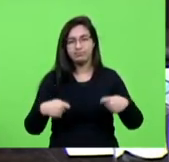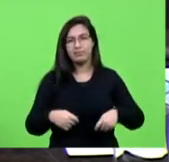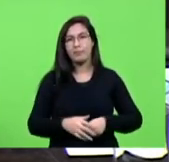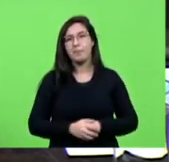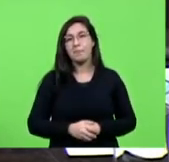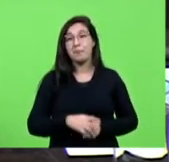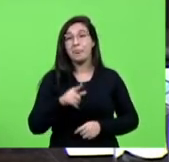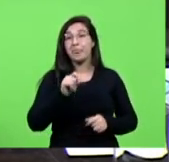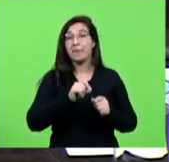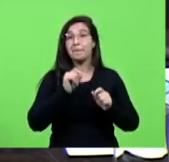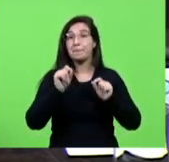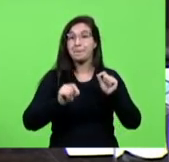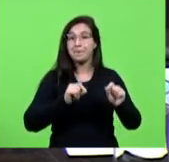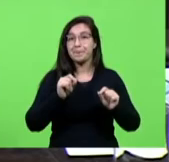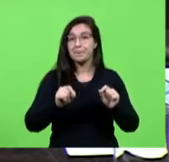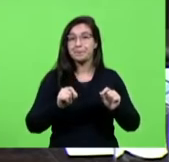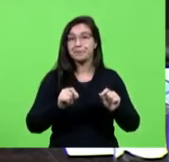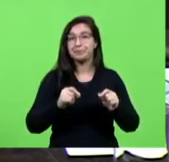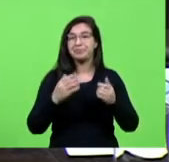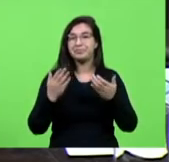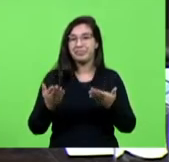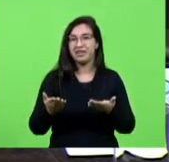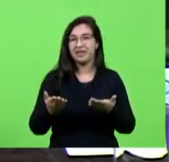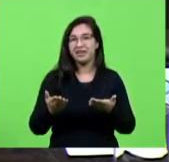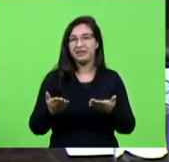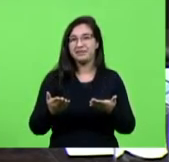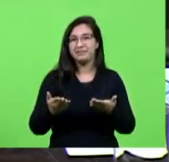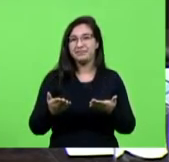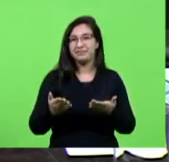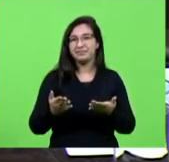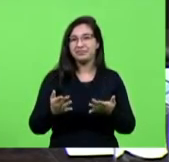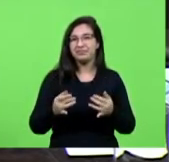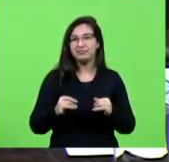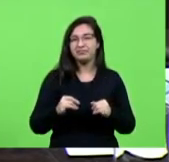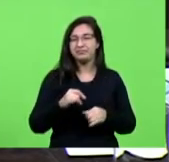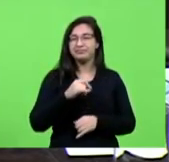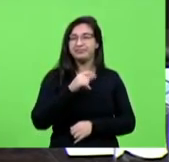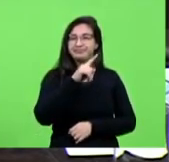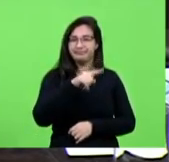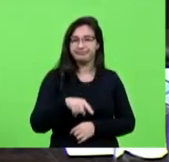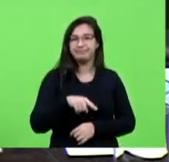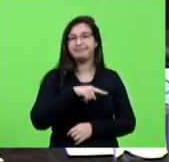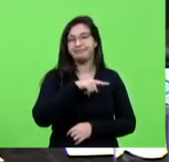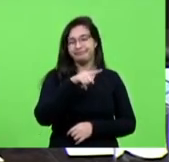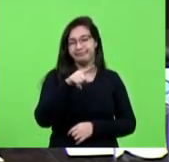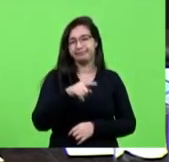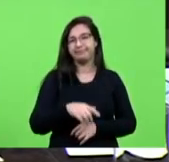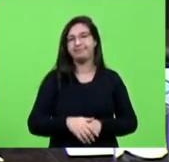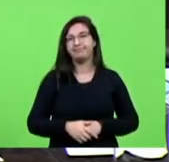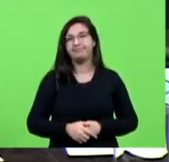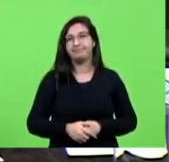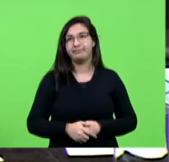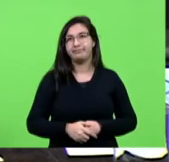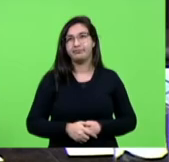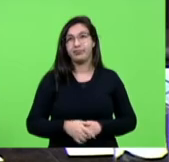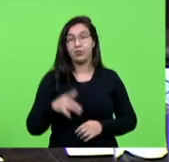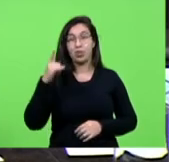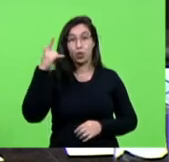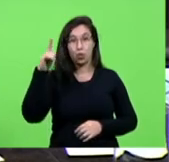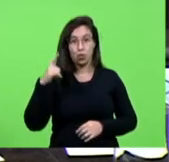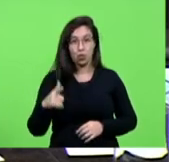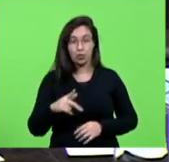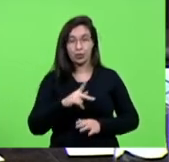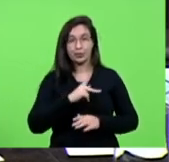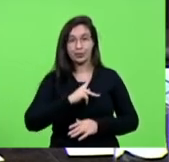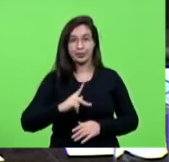fez? O filho mimado da agronômica vetou meu projeto. Mas teve outros projetos aqui